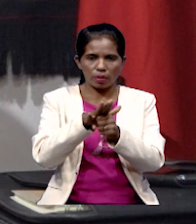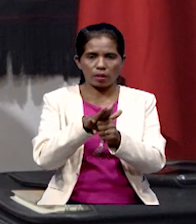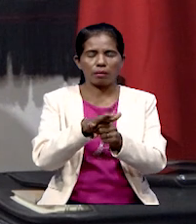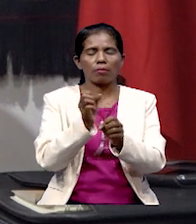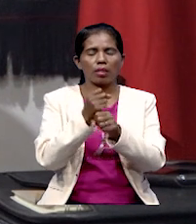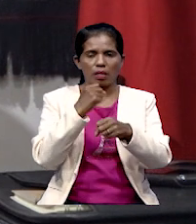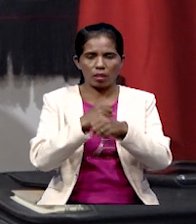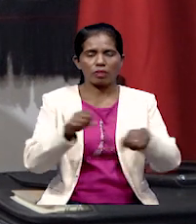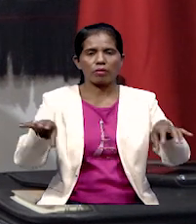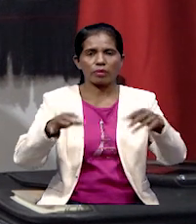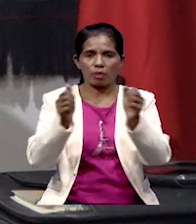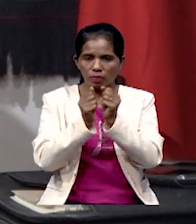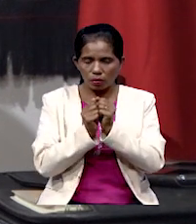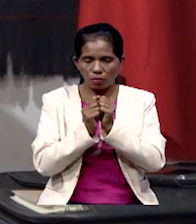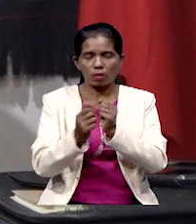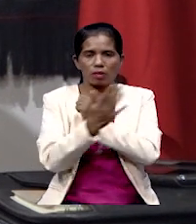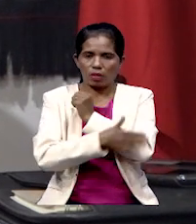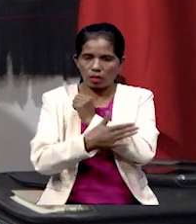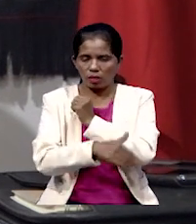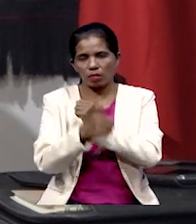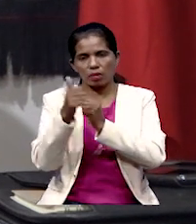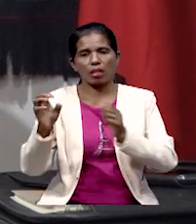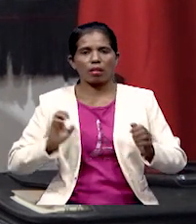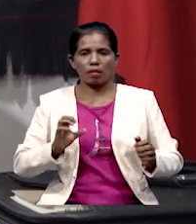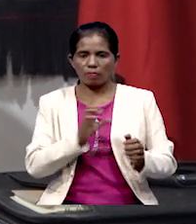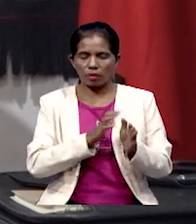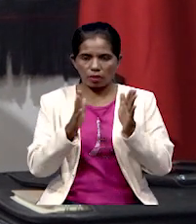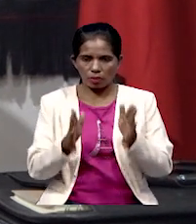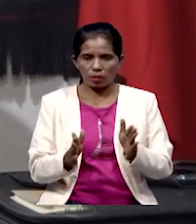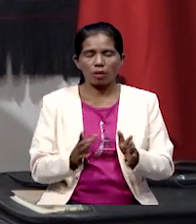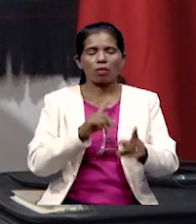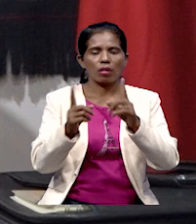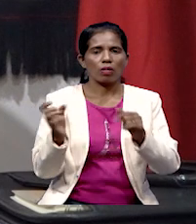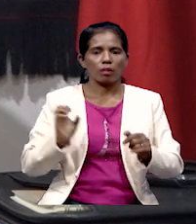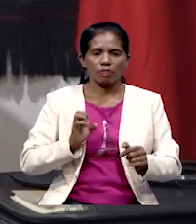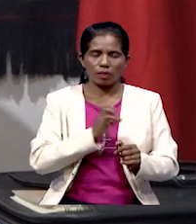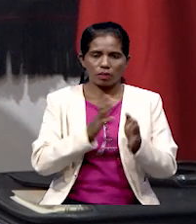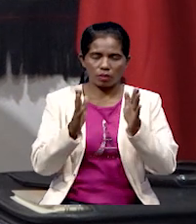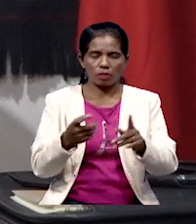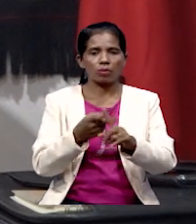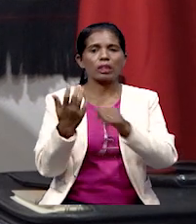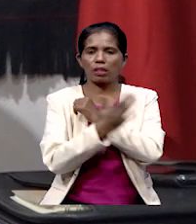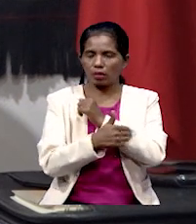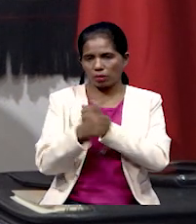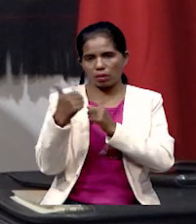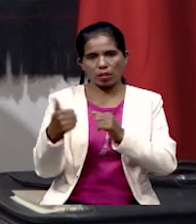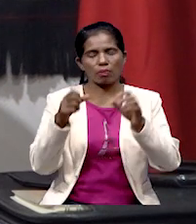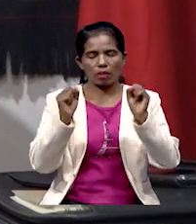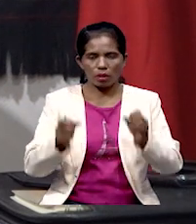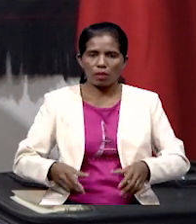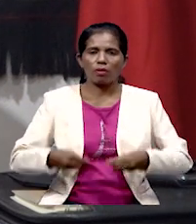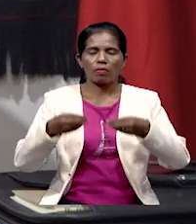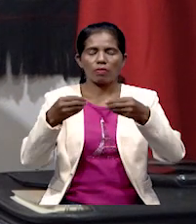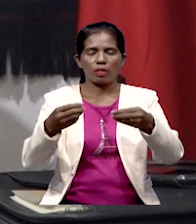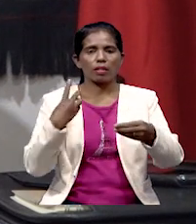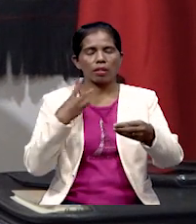Halo ligação, o itania, o embaixador Sira, colheia o embaixador Sira, para o embaixador Sira, o se nação terceiro que bele for, pelo menos para